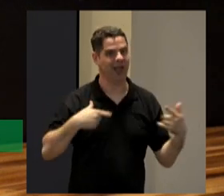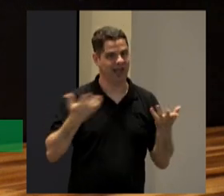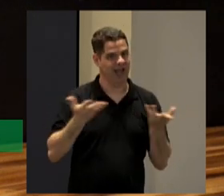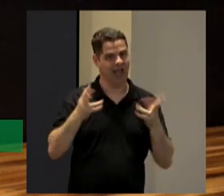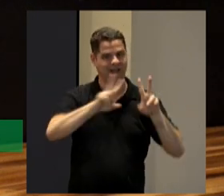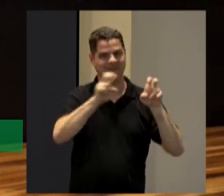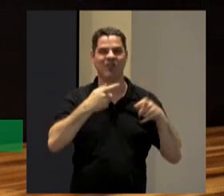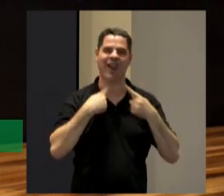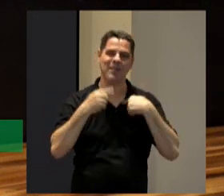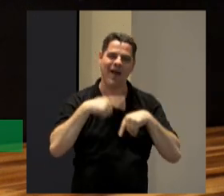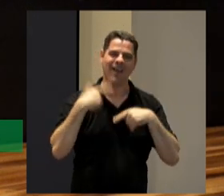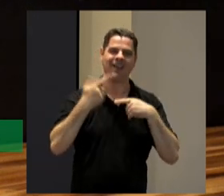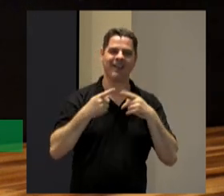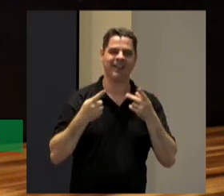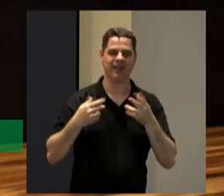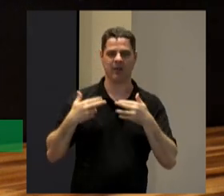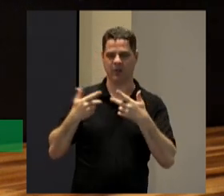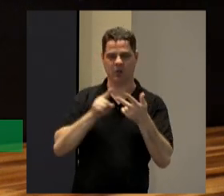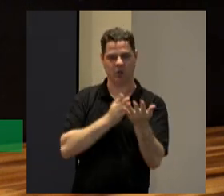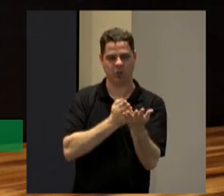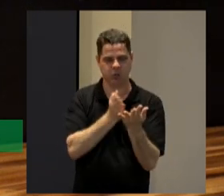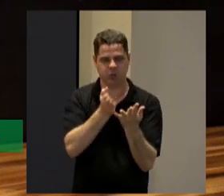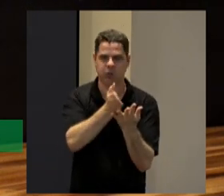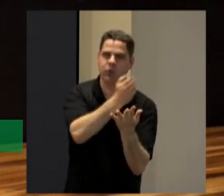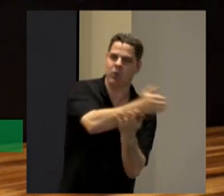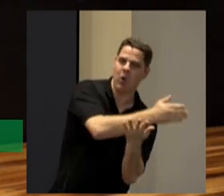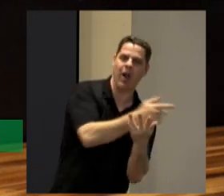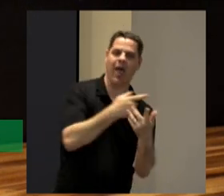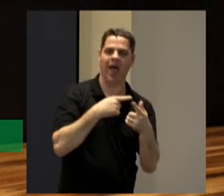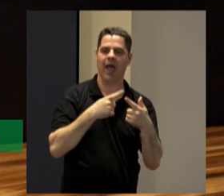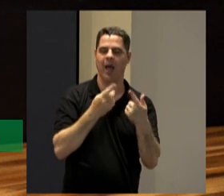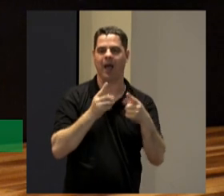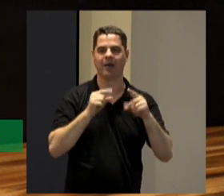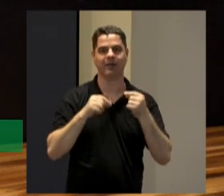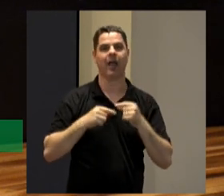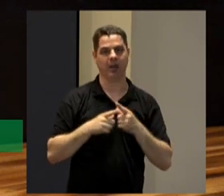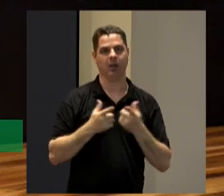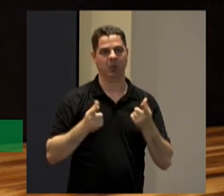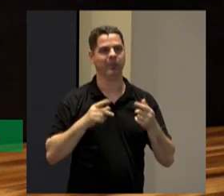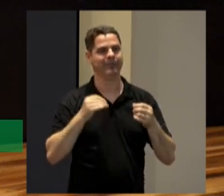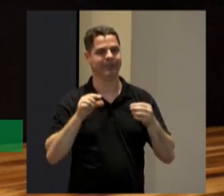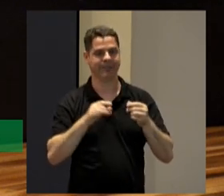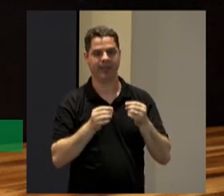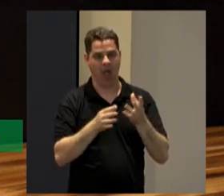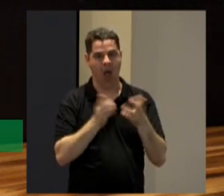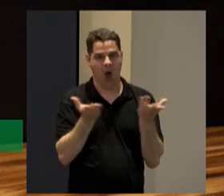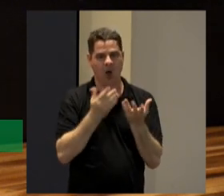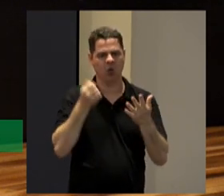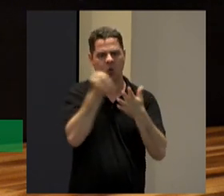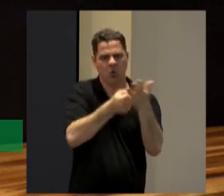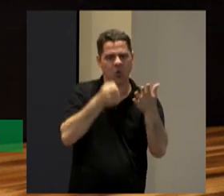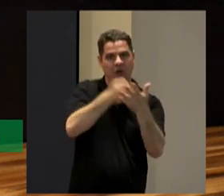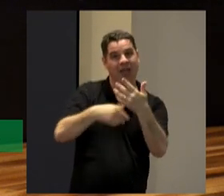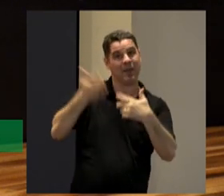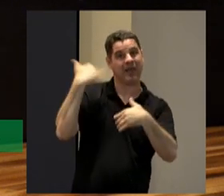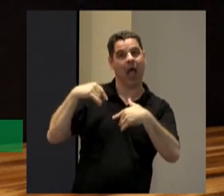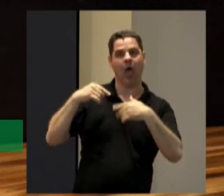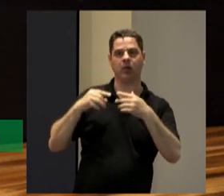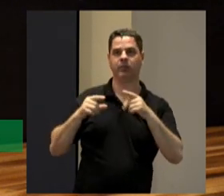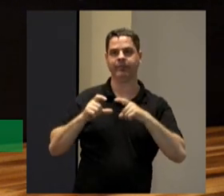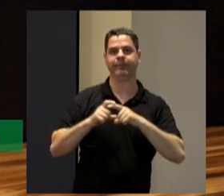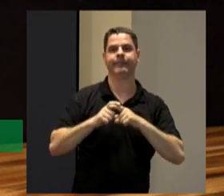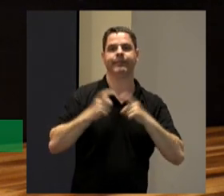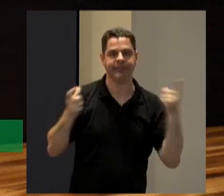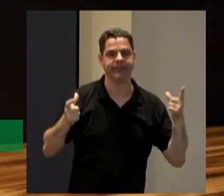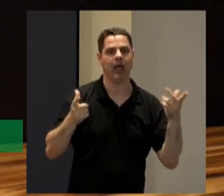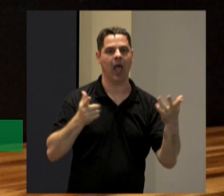sobre isso, das suas derivações, das suas implicações, da grandiosidade que nós aventuramos um tempo atrás, e